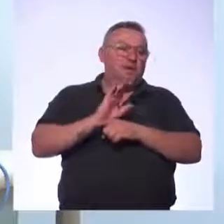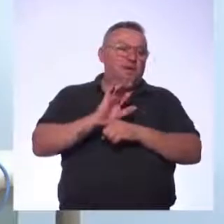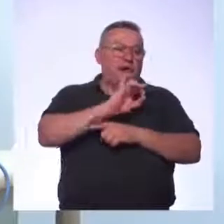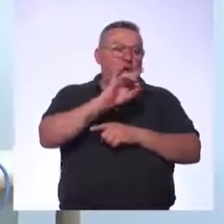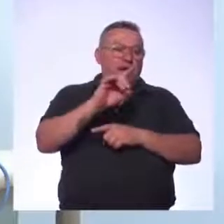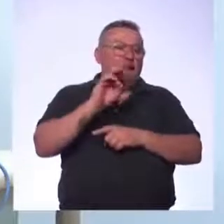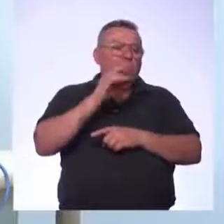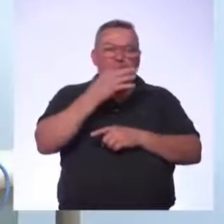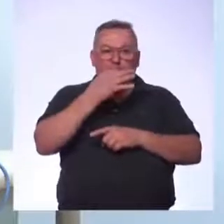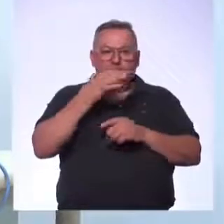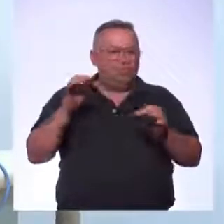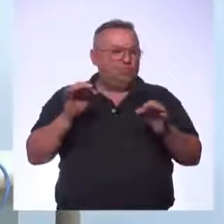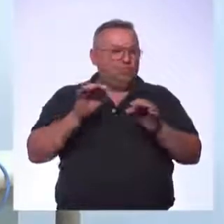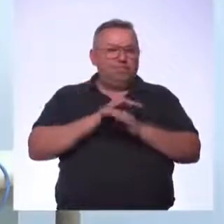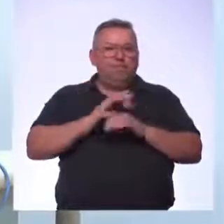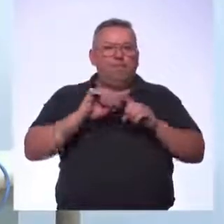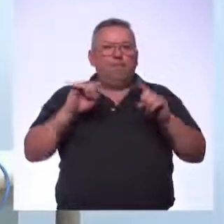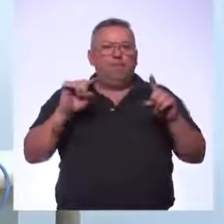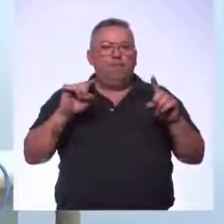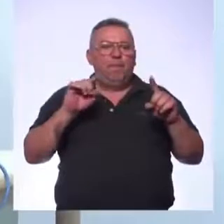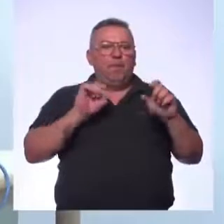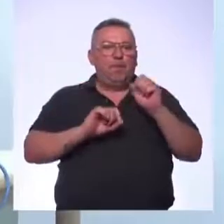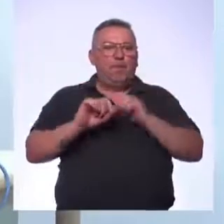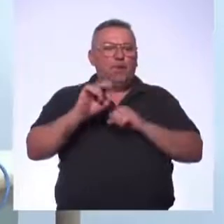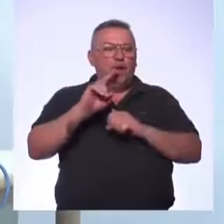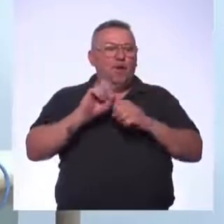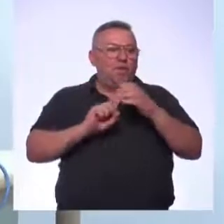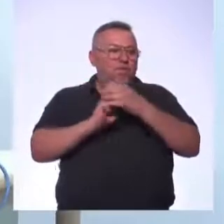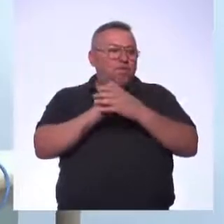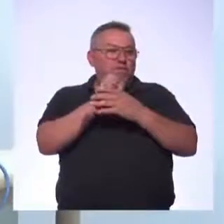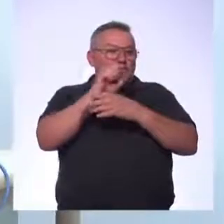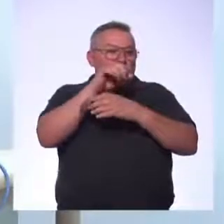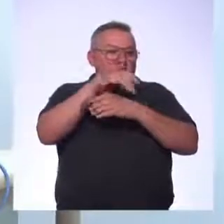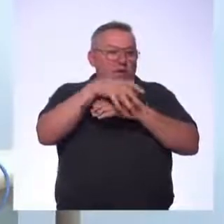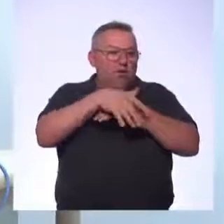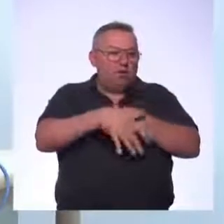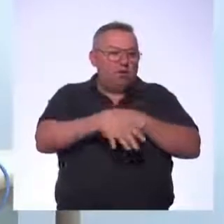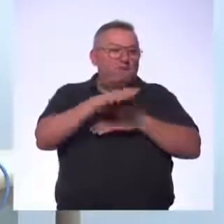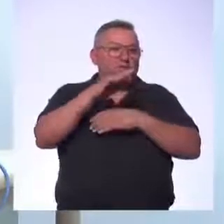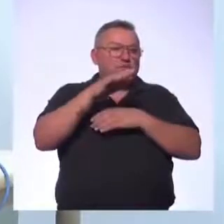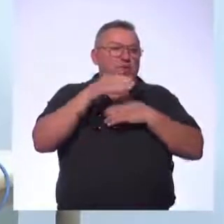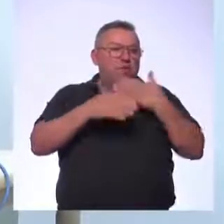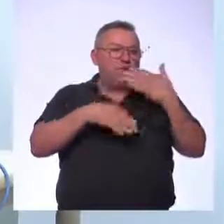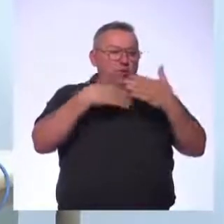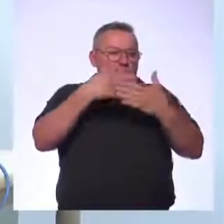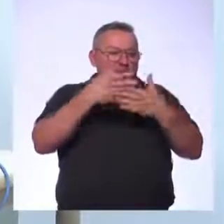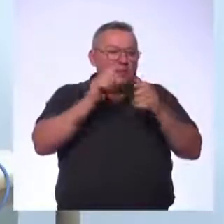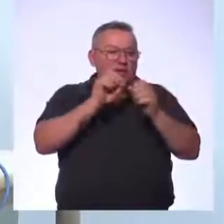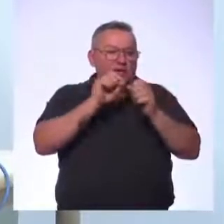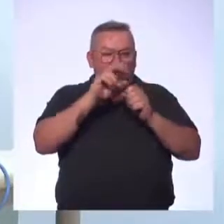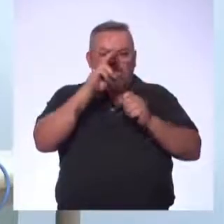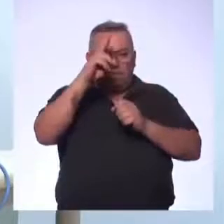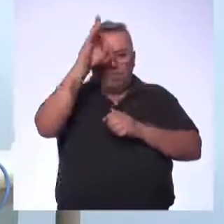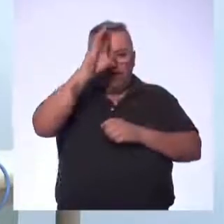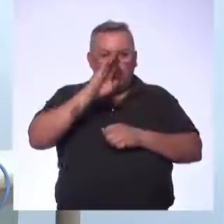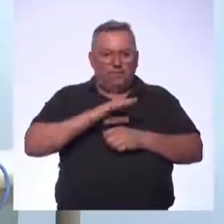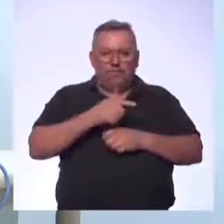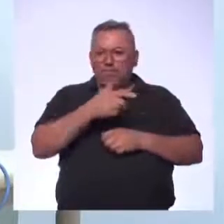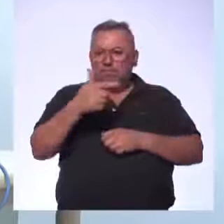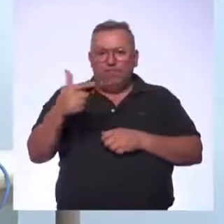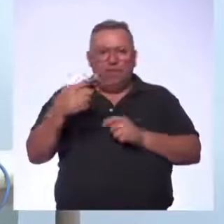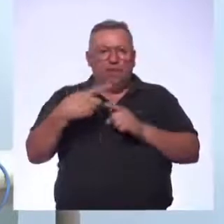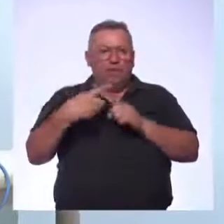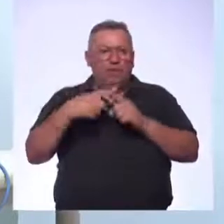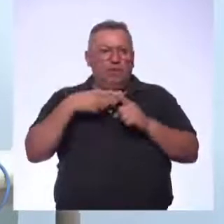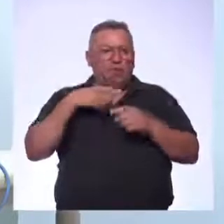chega na sua conclusão. Agora, essa questão do vulcanismo, essa questão, né, do processo ser muito forte aqui no Brasil, não tem como, porque nós